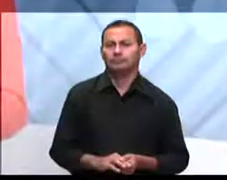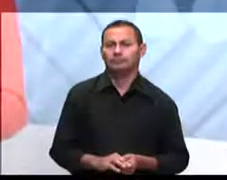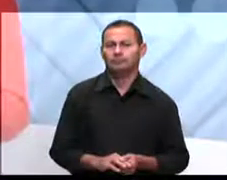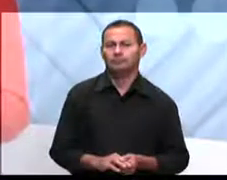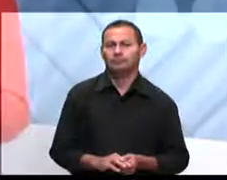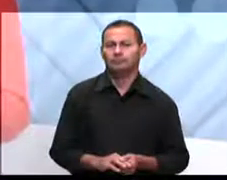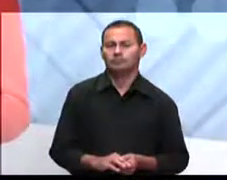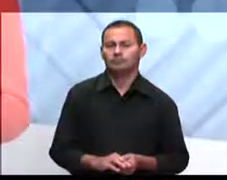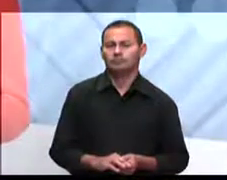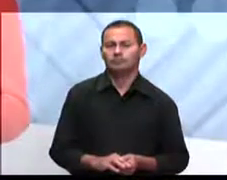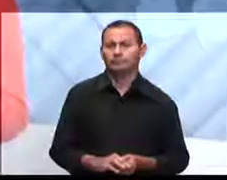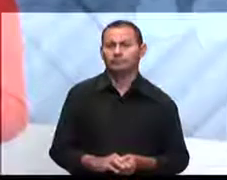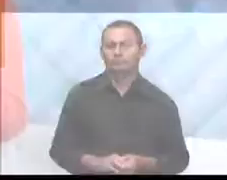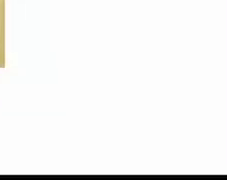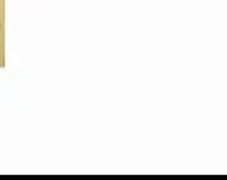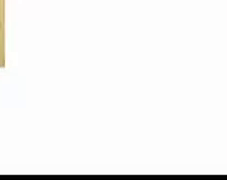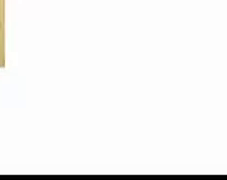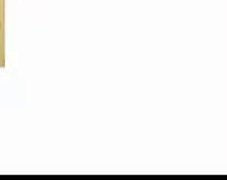por favor, ali.